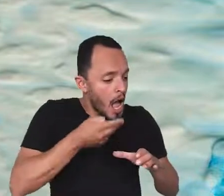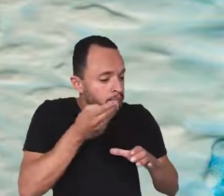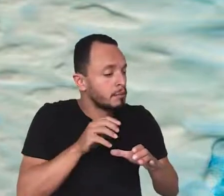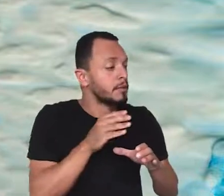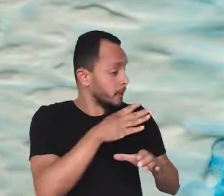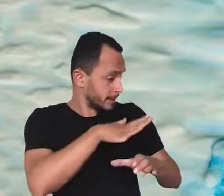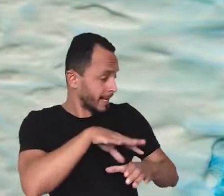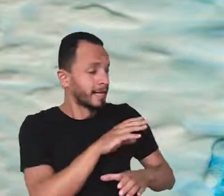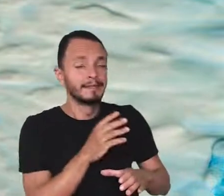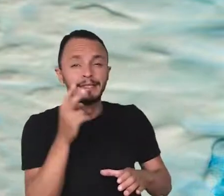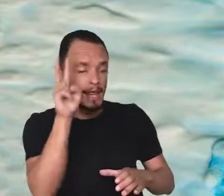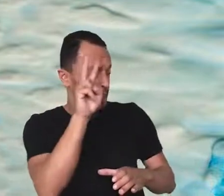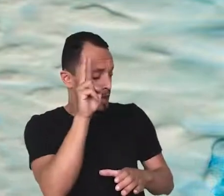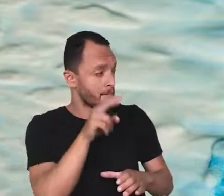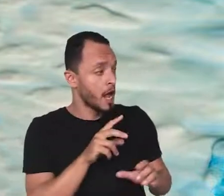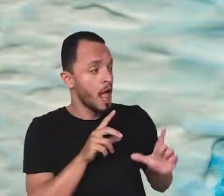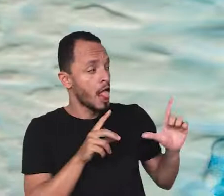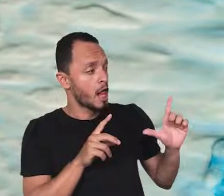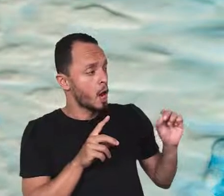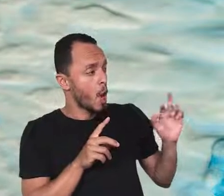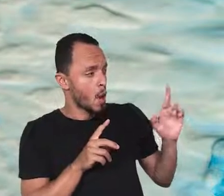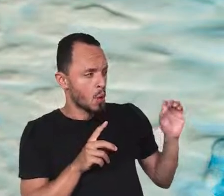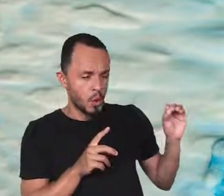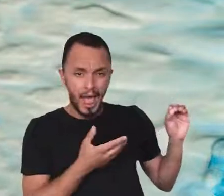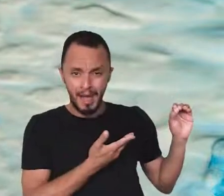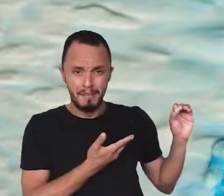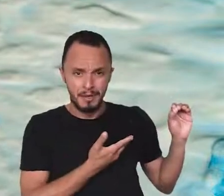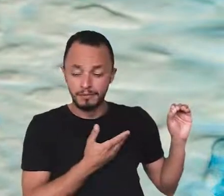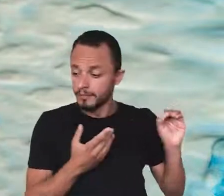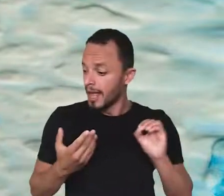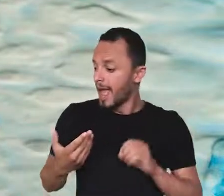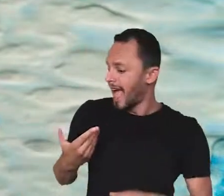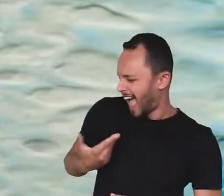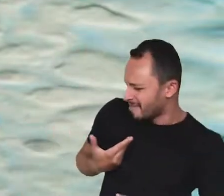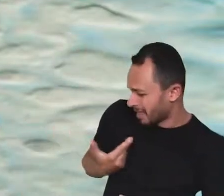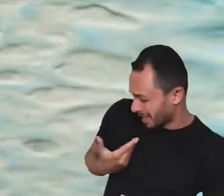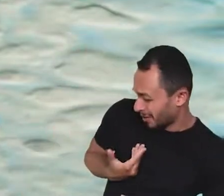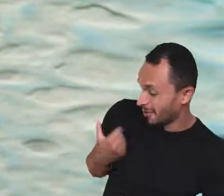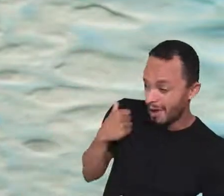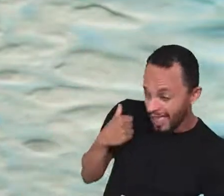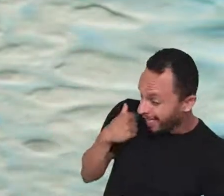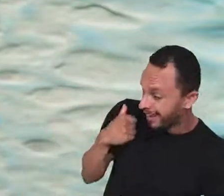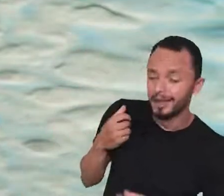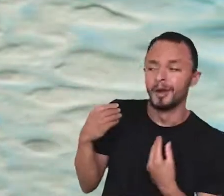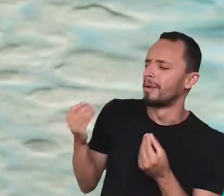Vocês lembram do Louro, meu amigo? Amigo, Nicole? Você não tem vergonha na cara, não?